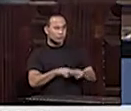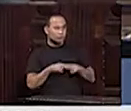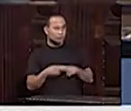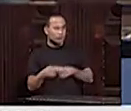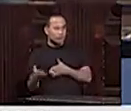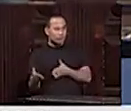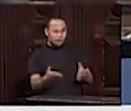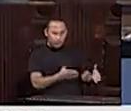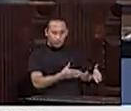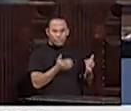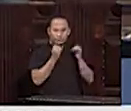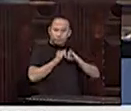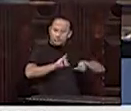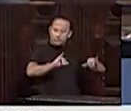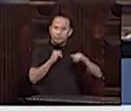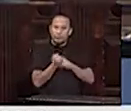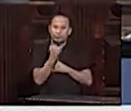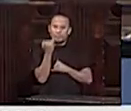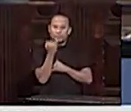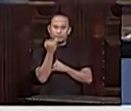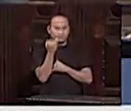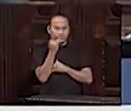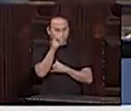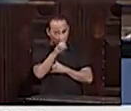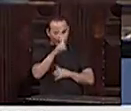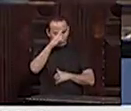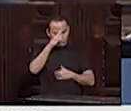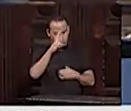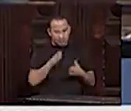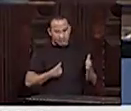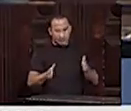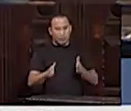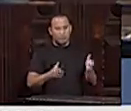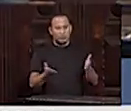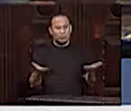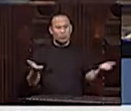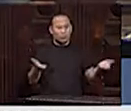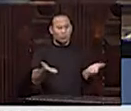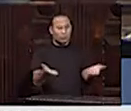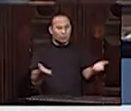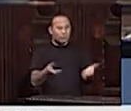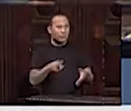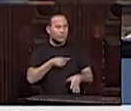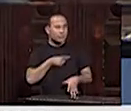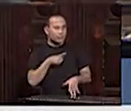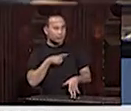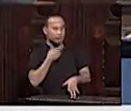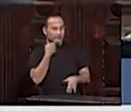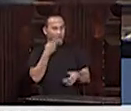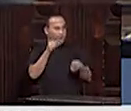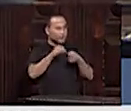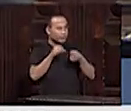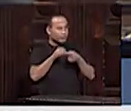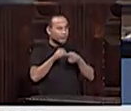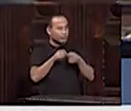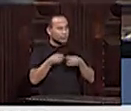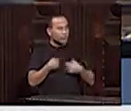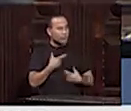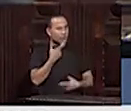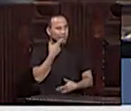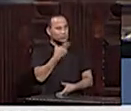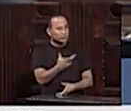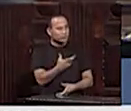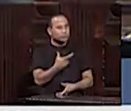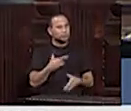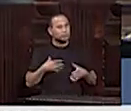as informações que são necessárias. E esse projeto que chegou aqui hoje tem esse defeito, essa falha. Eu louvo os esforços